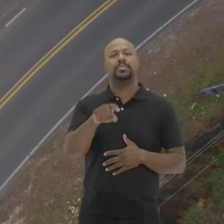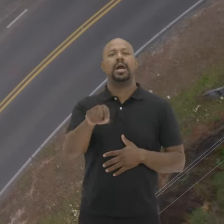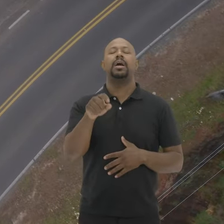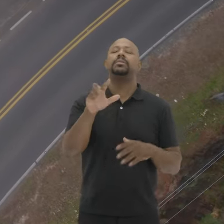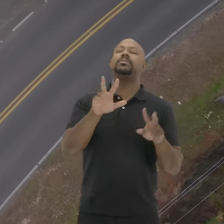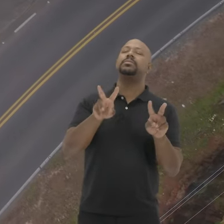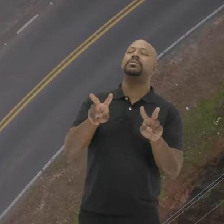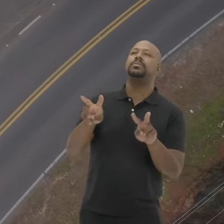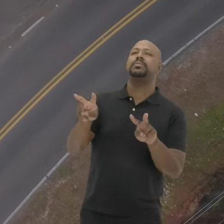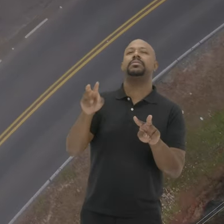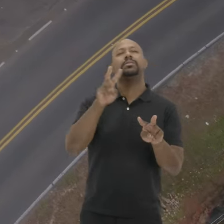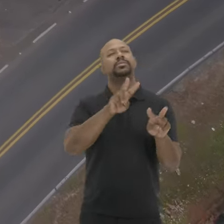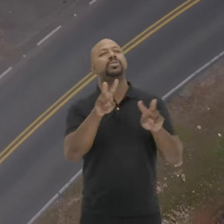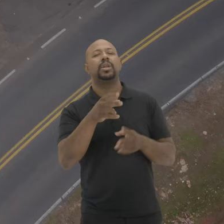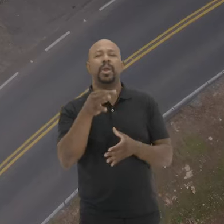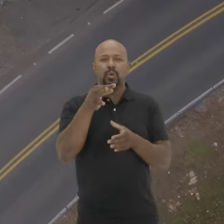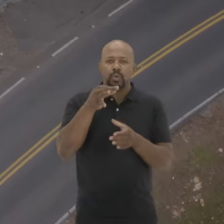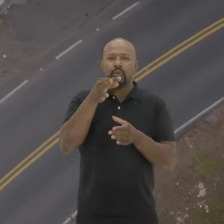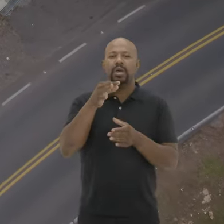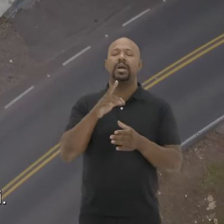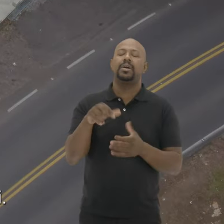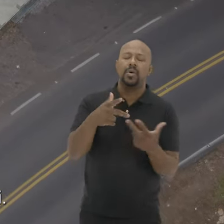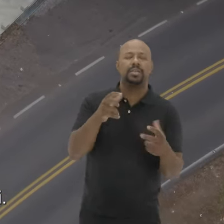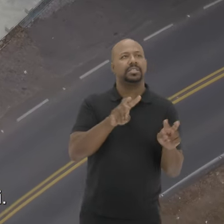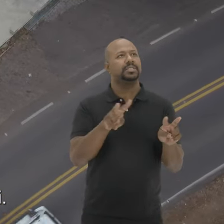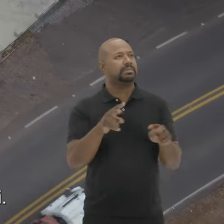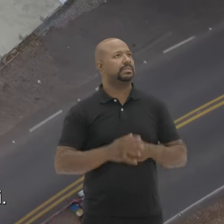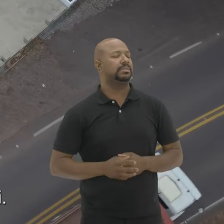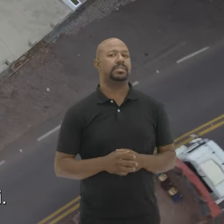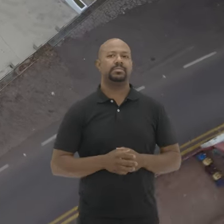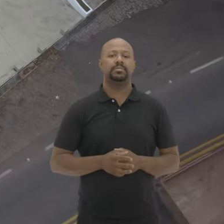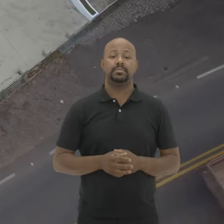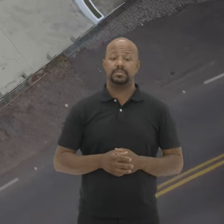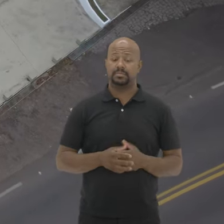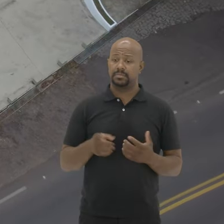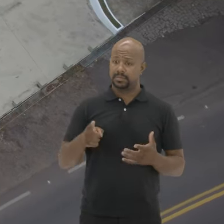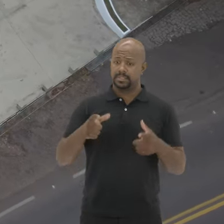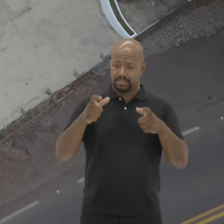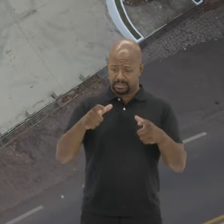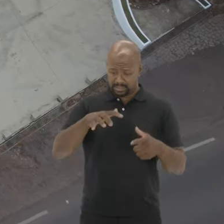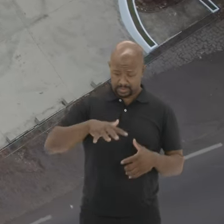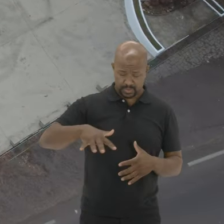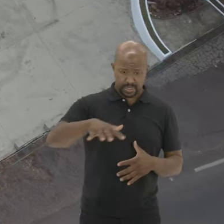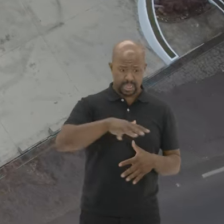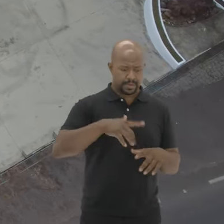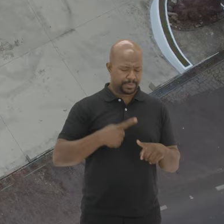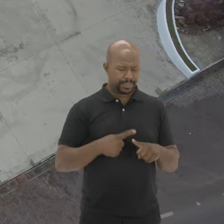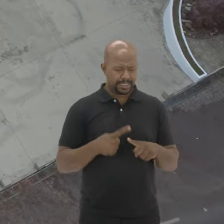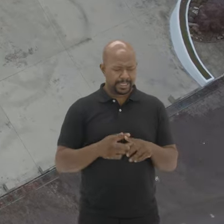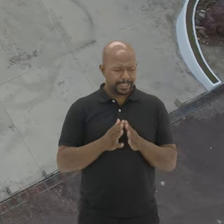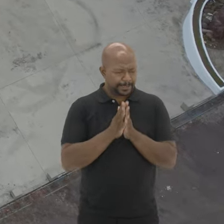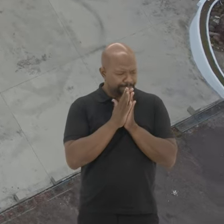tomar mate, apreciar a vista e tal. Né? A vista é muito bonita daqui. E ele fica exatamente nesse lugar